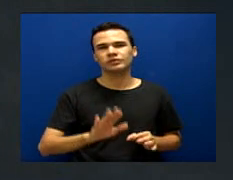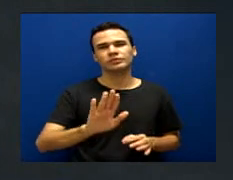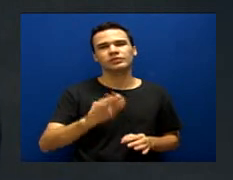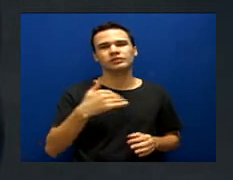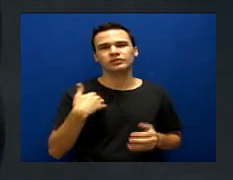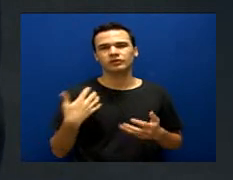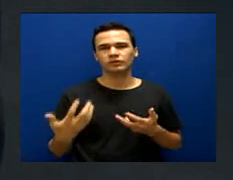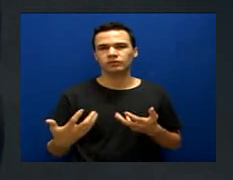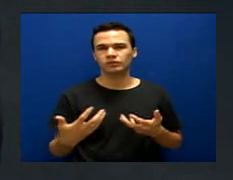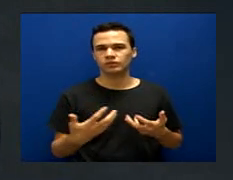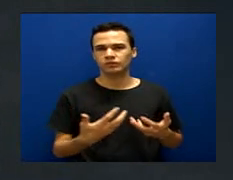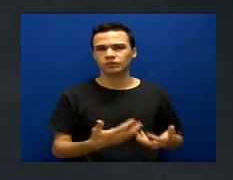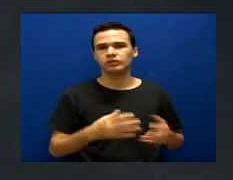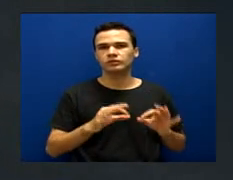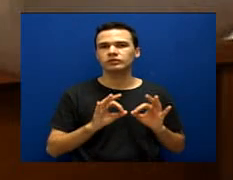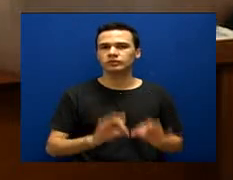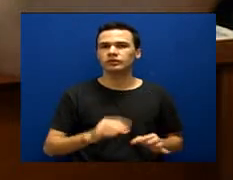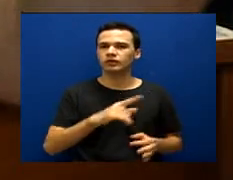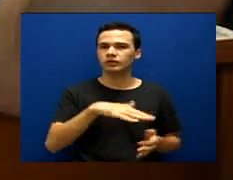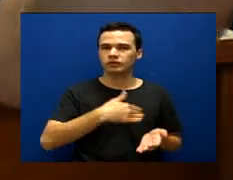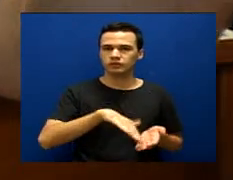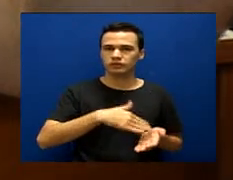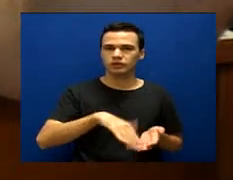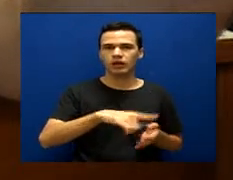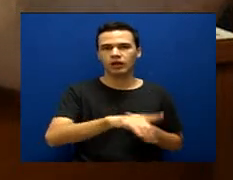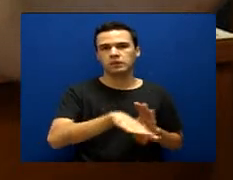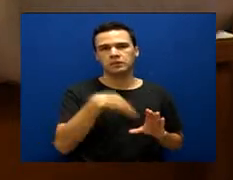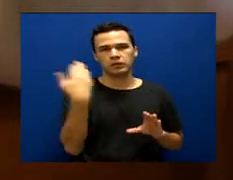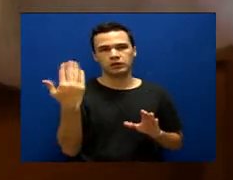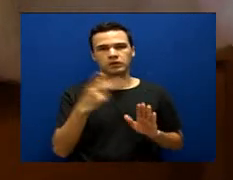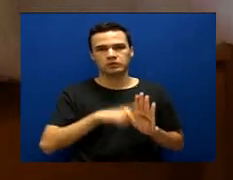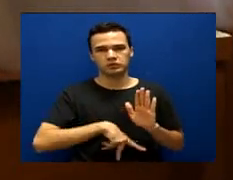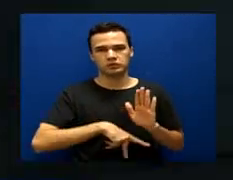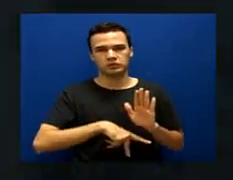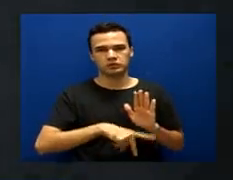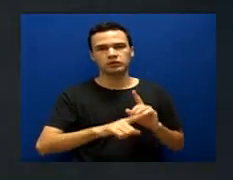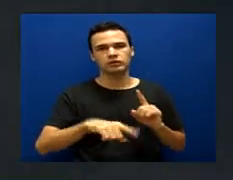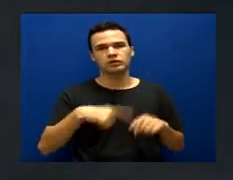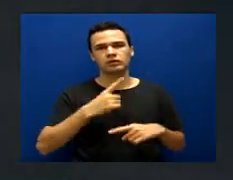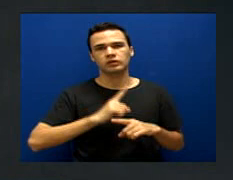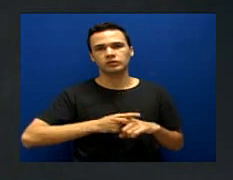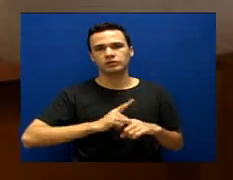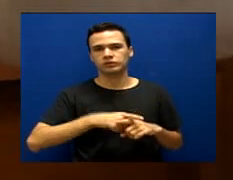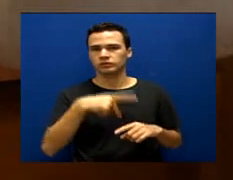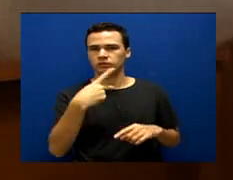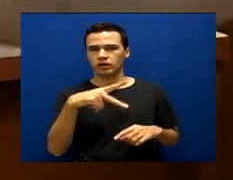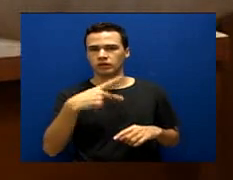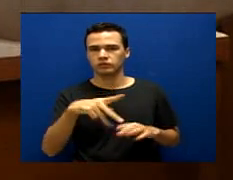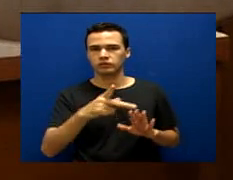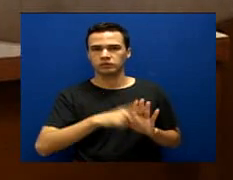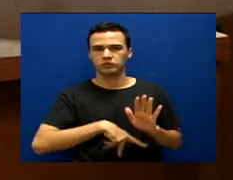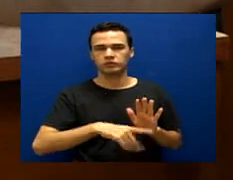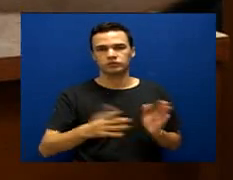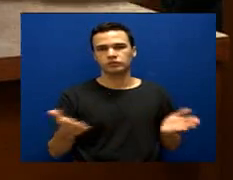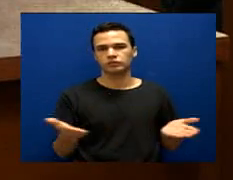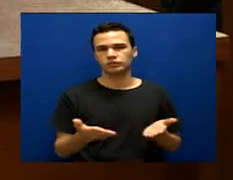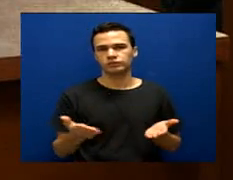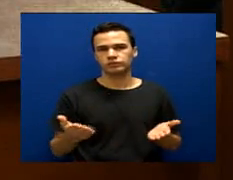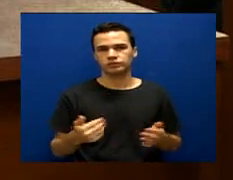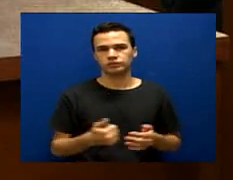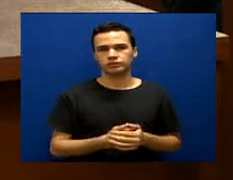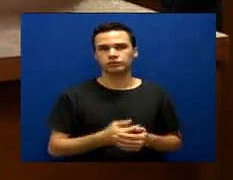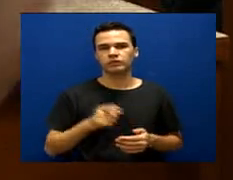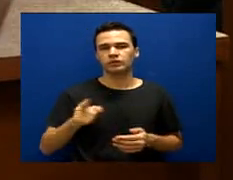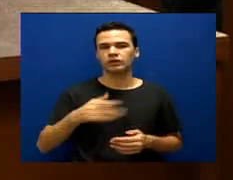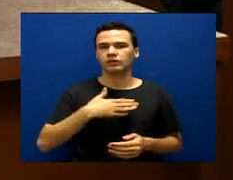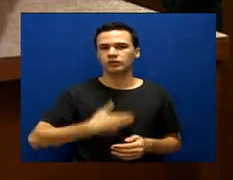para garantir, então, escutado o secretário, que ele iria mandar, o projeto. Ele ia mandar para nós o projeto agora, Vossa Excelência. Então, agora ficou garantido isso. É, isso é. Que